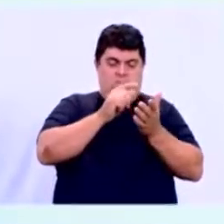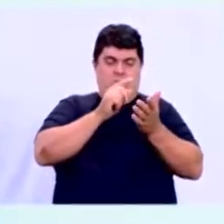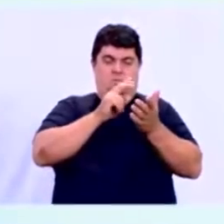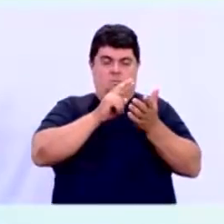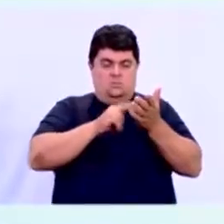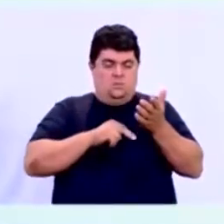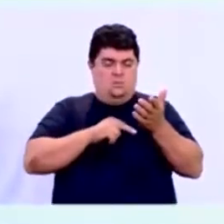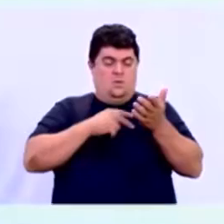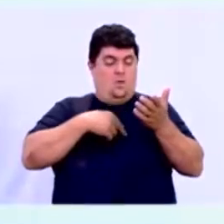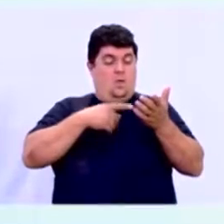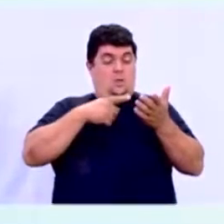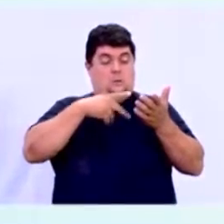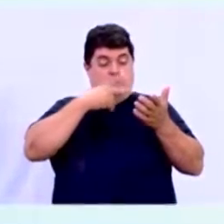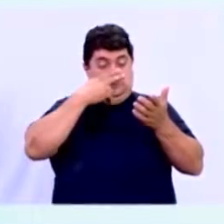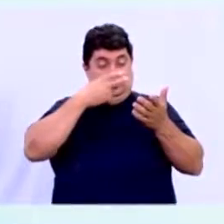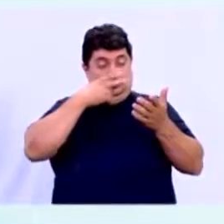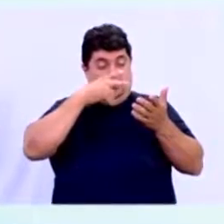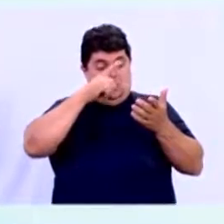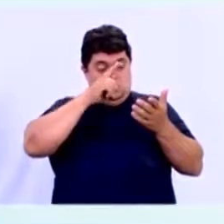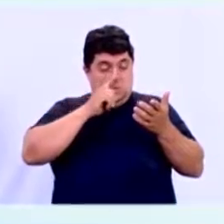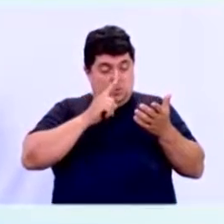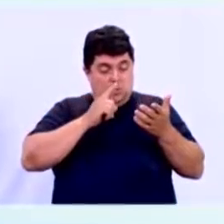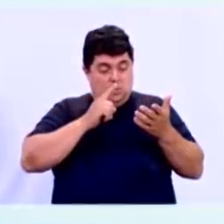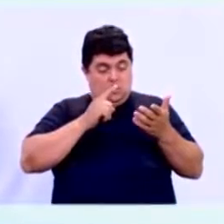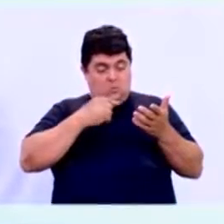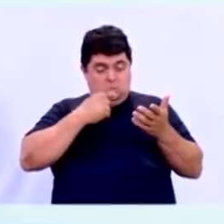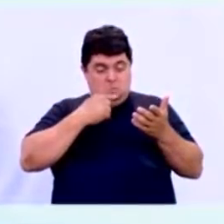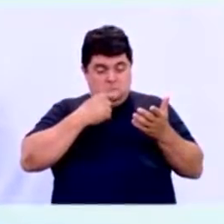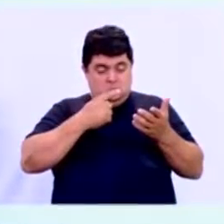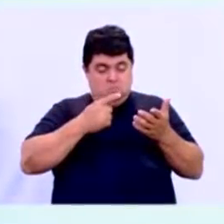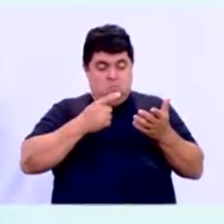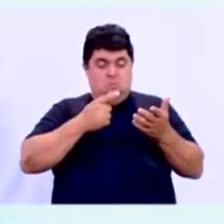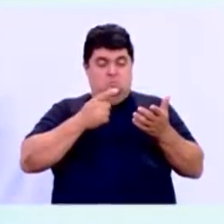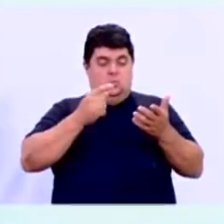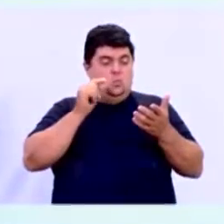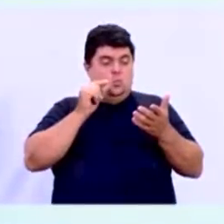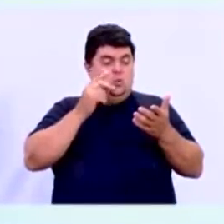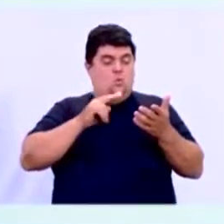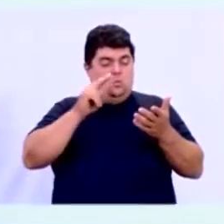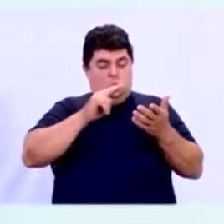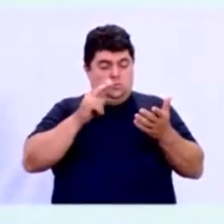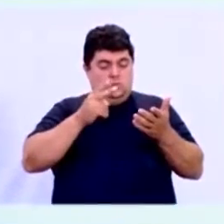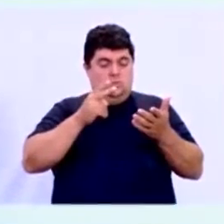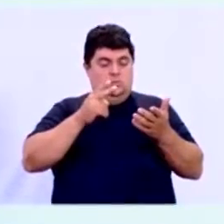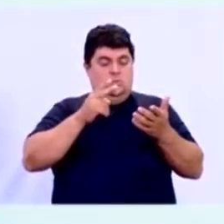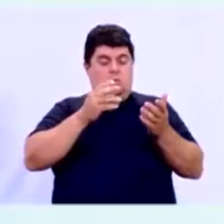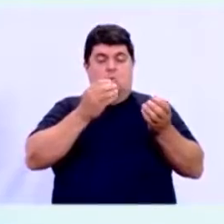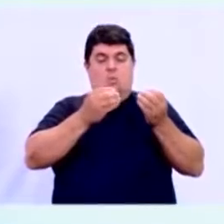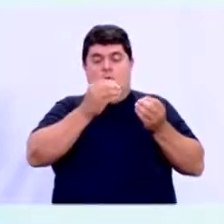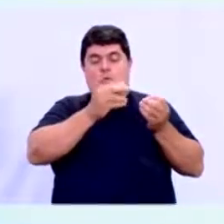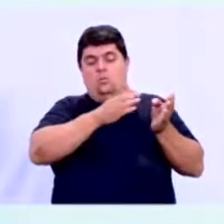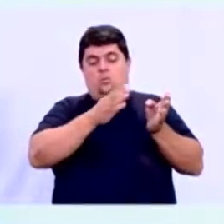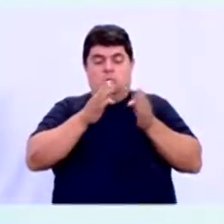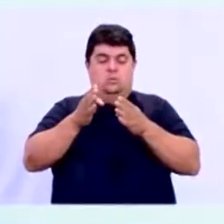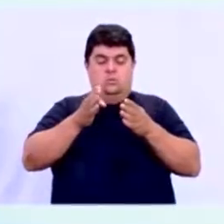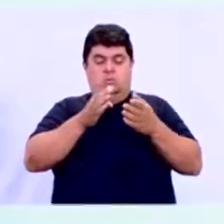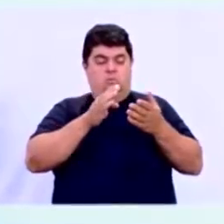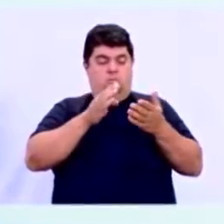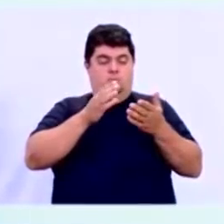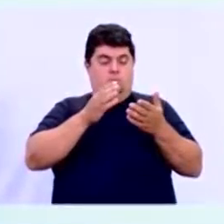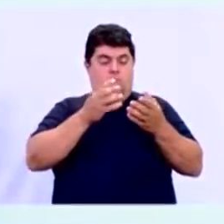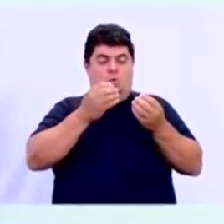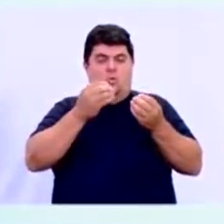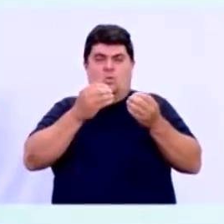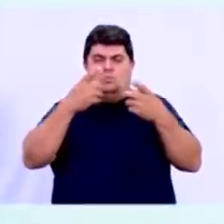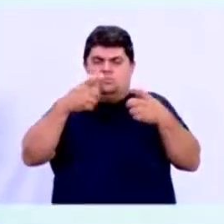consegue estabelecer quais são as diretrizes que você tem, quais são os recursos que você tem e de que forma que o ambiente